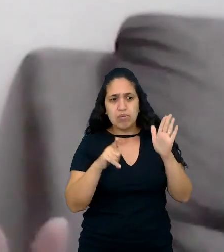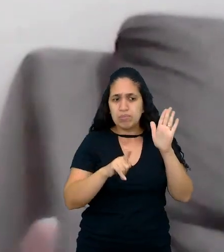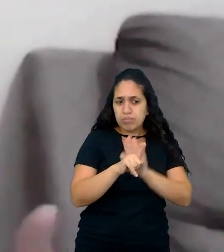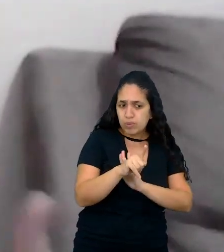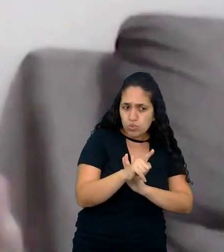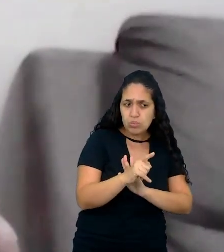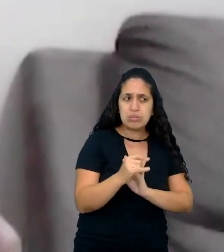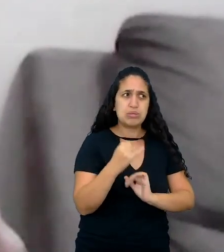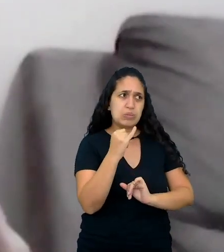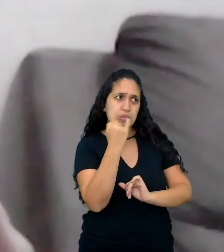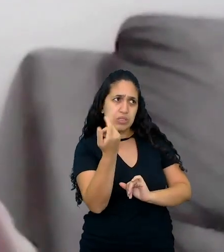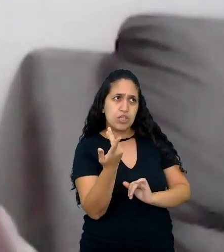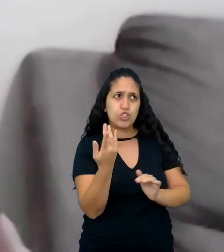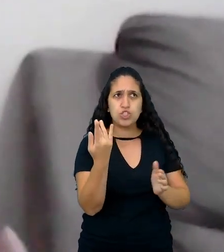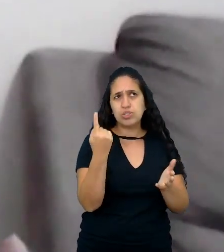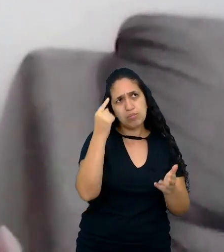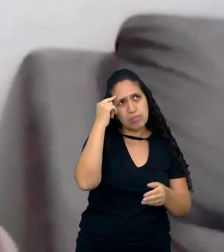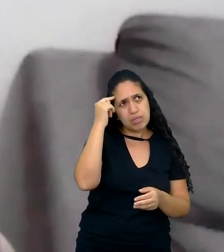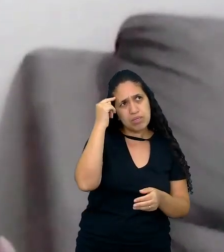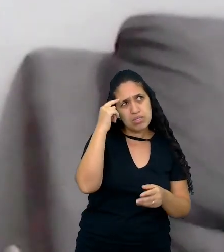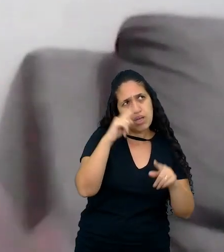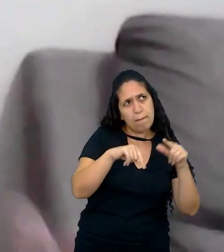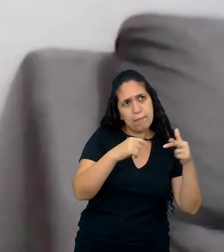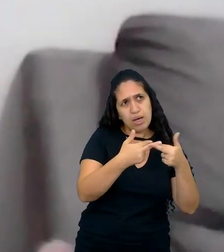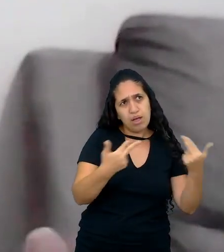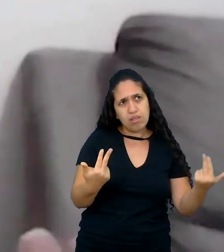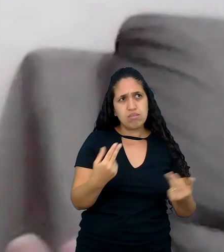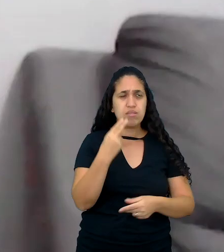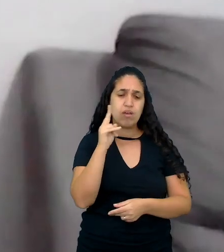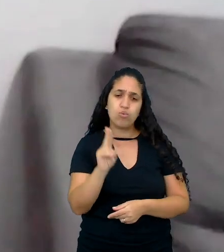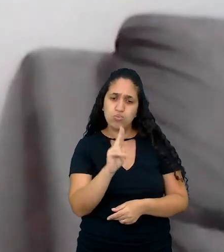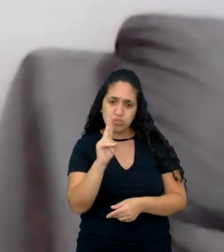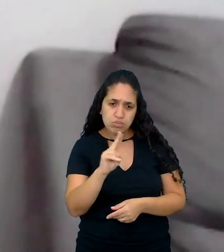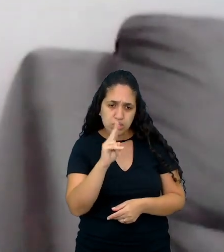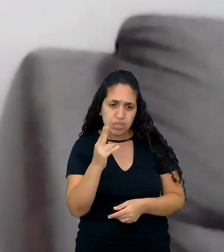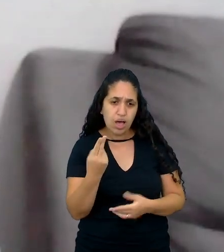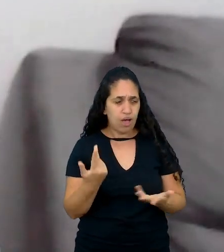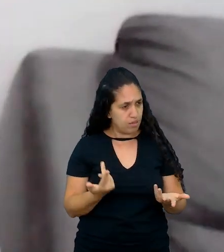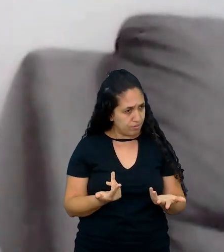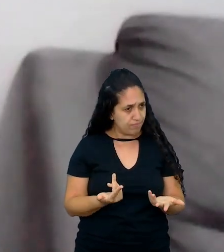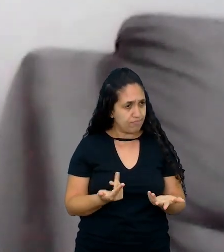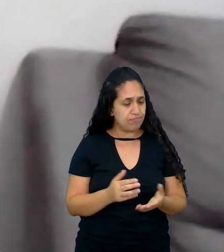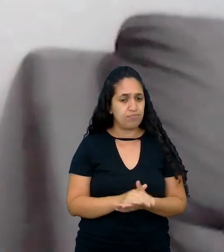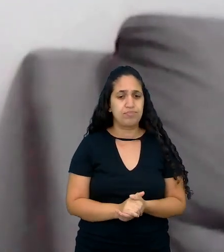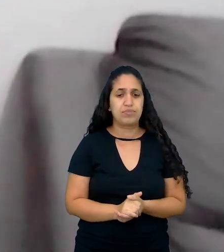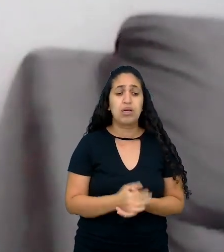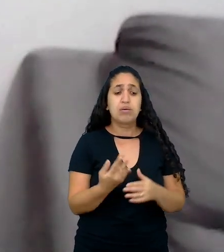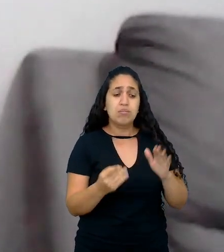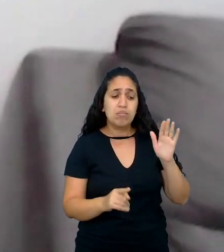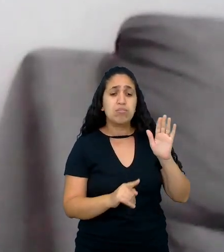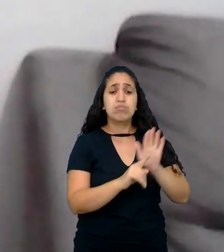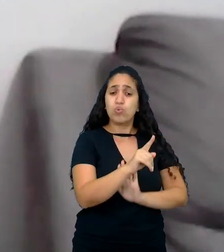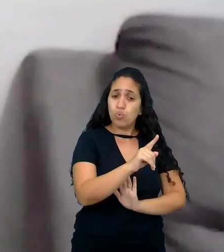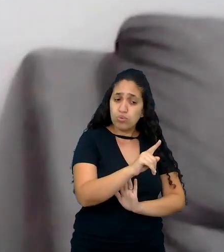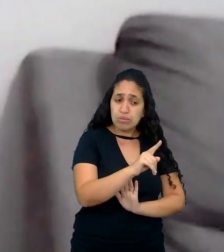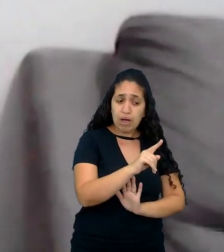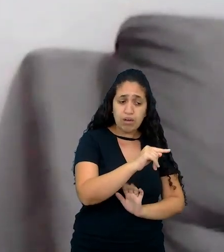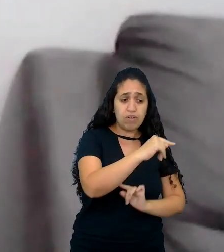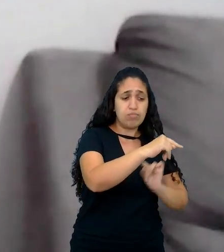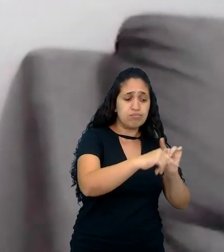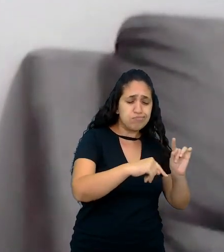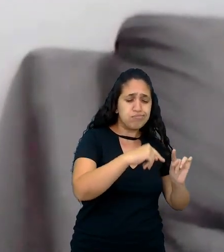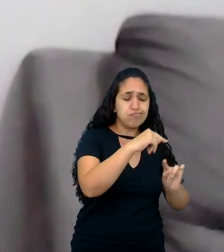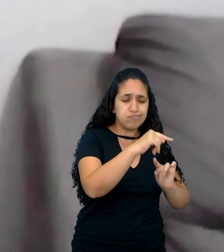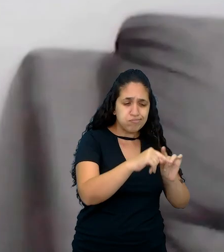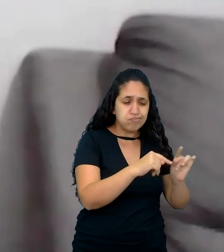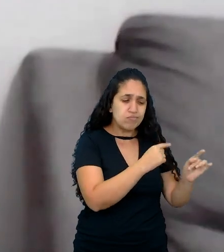geradora, eu preciso pensar quais são os materiais que serão utilizados, qual será a pergunta que vai gerar